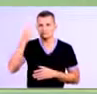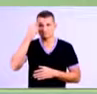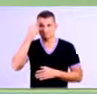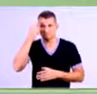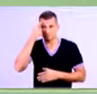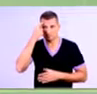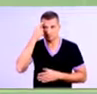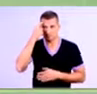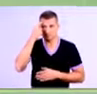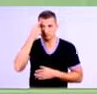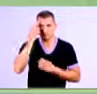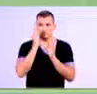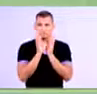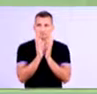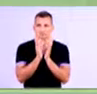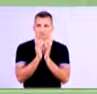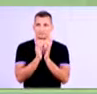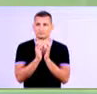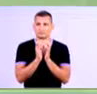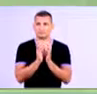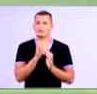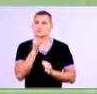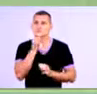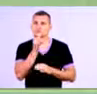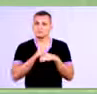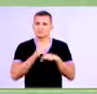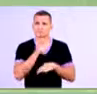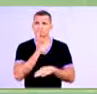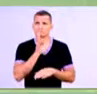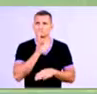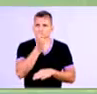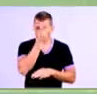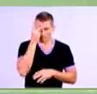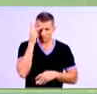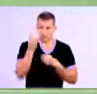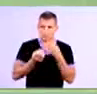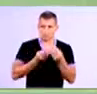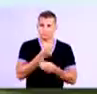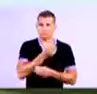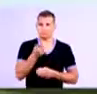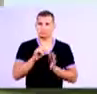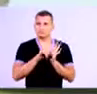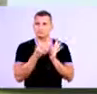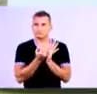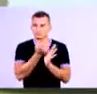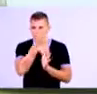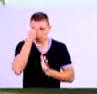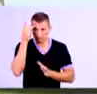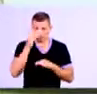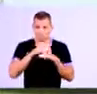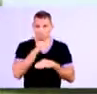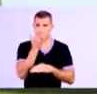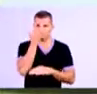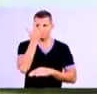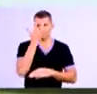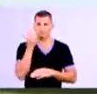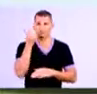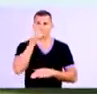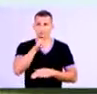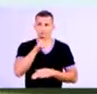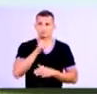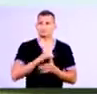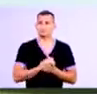mais a gente conhece como é que as pessoas se comportam, o pensamento das pessoas, mais fácil a gente consegue definir